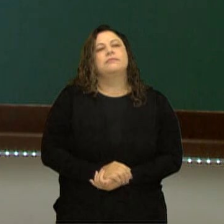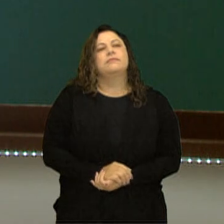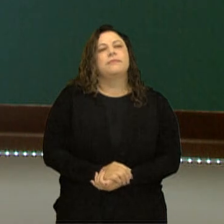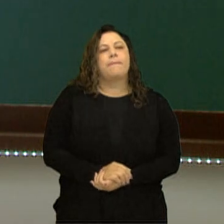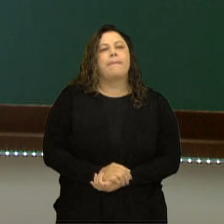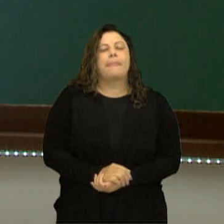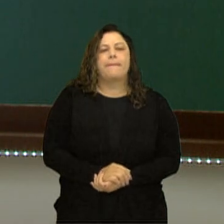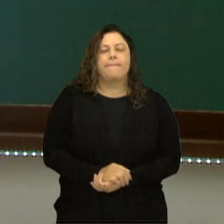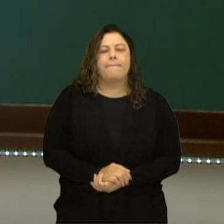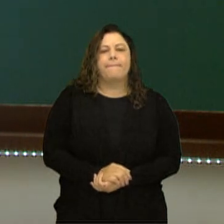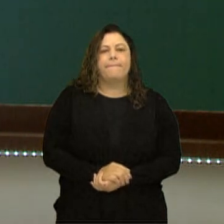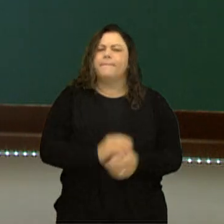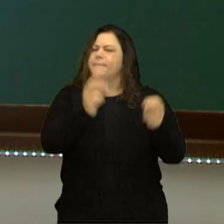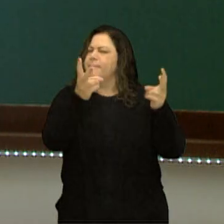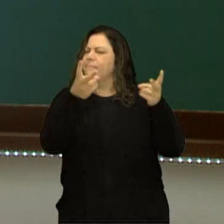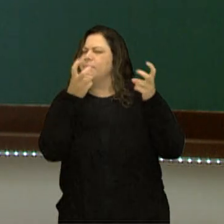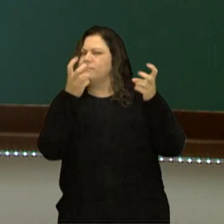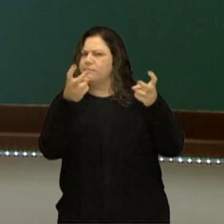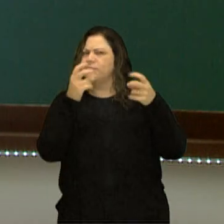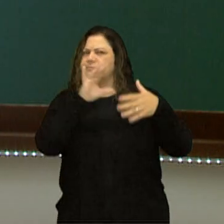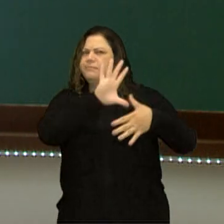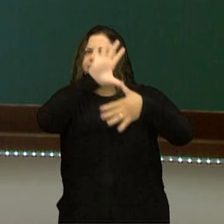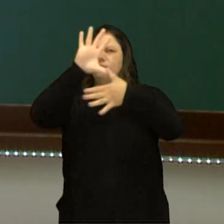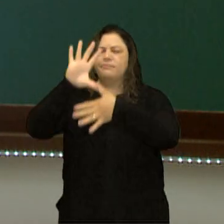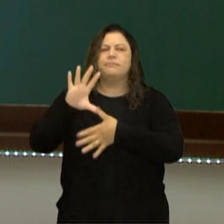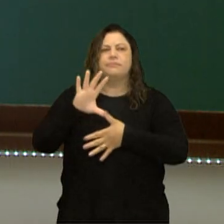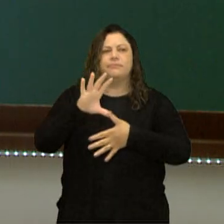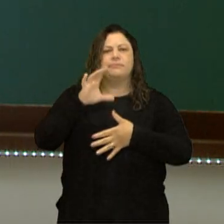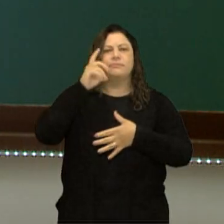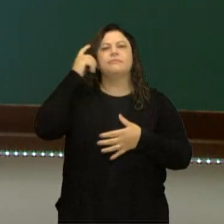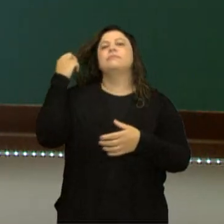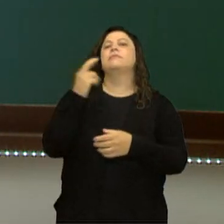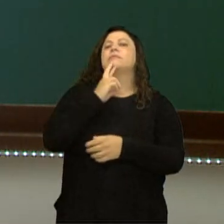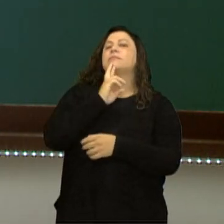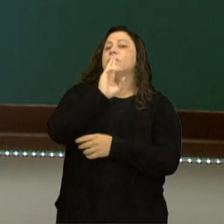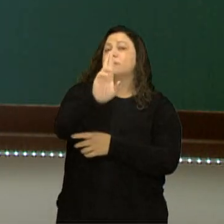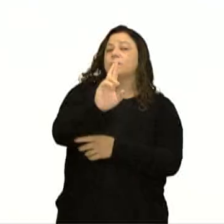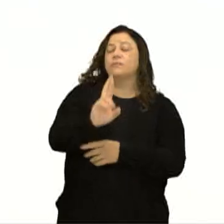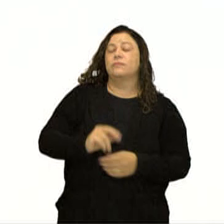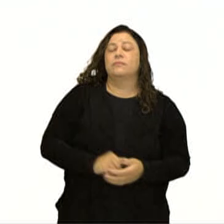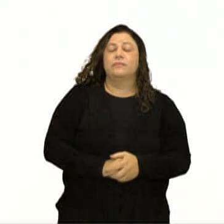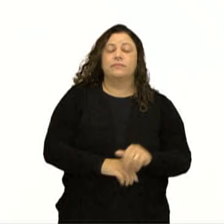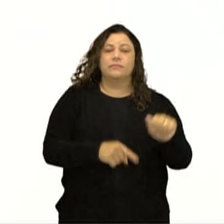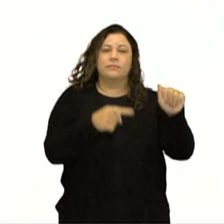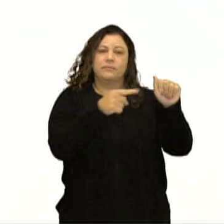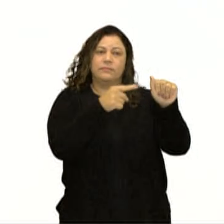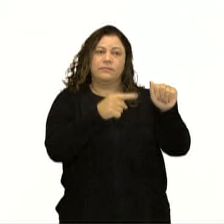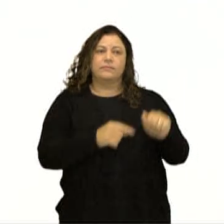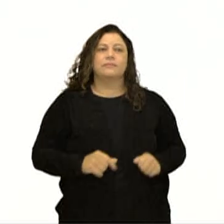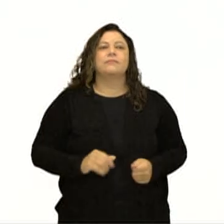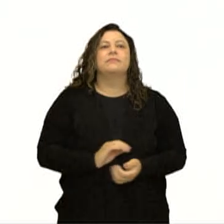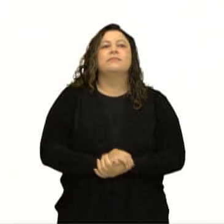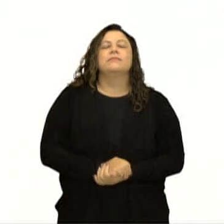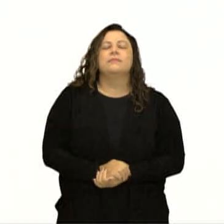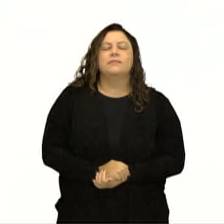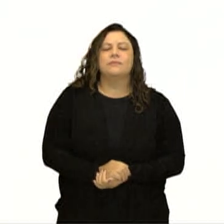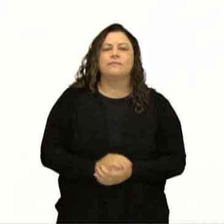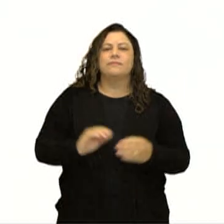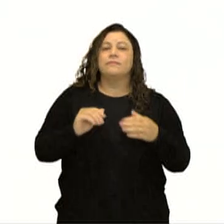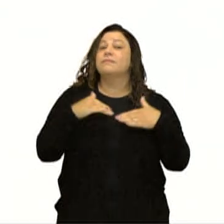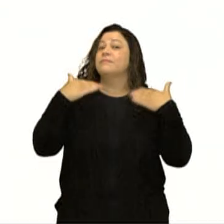lá. Observe o mapa e responda. Letra A. Are there a lot